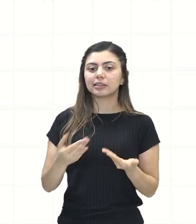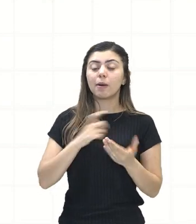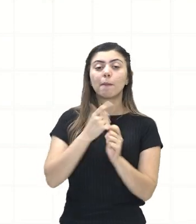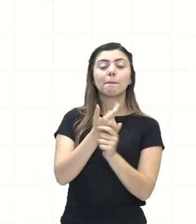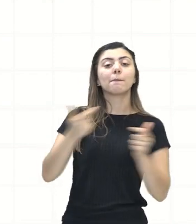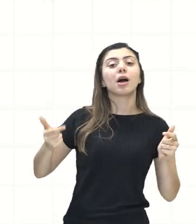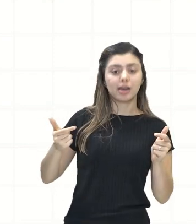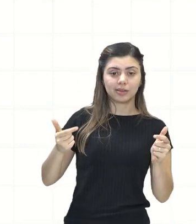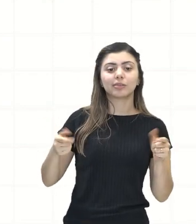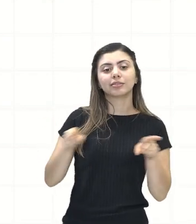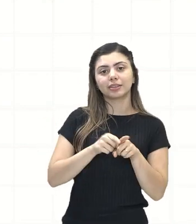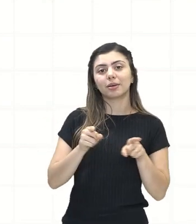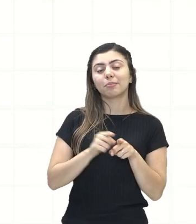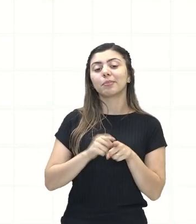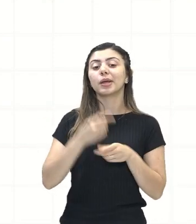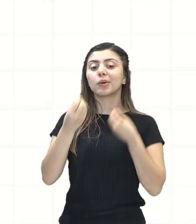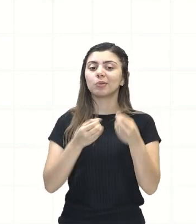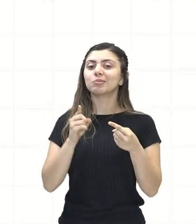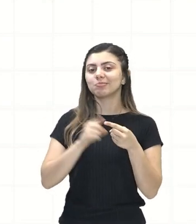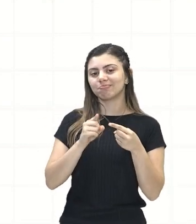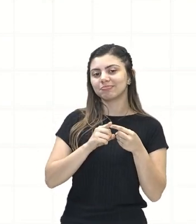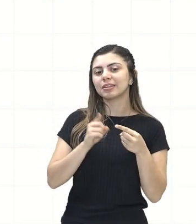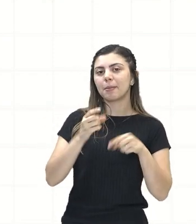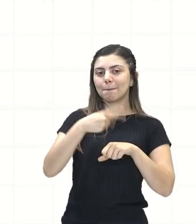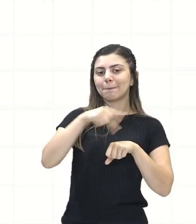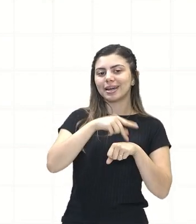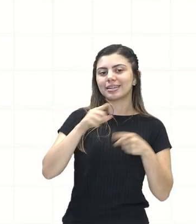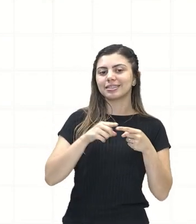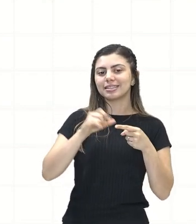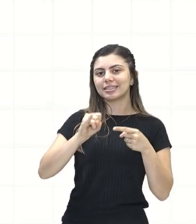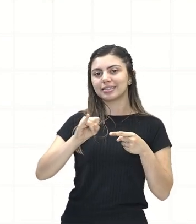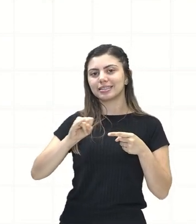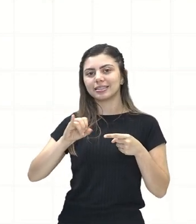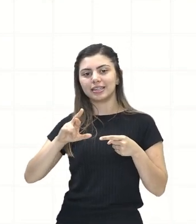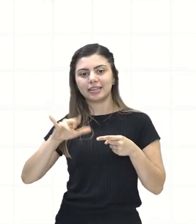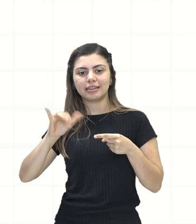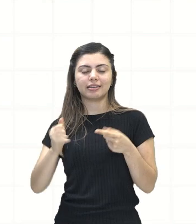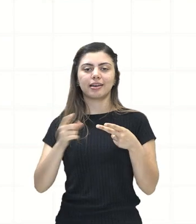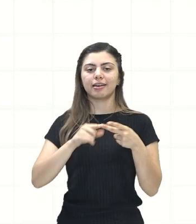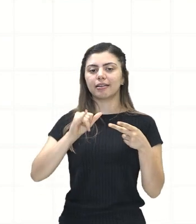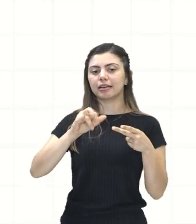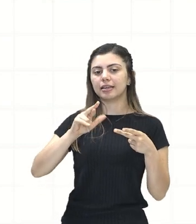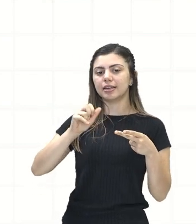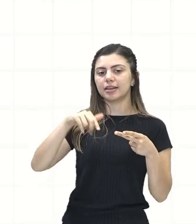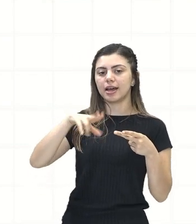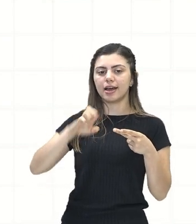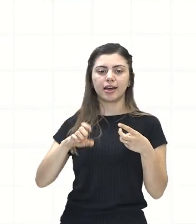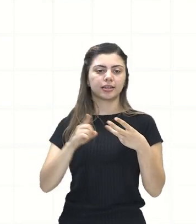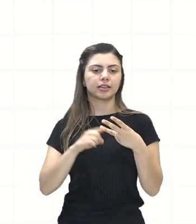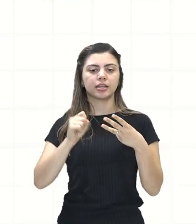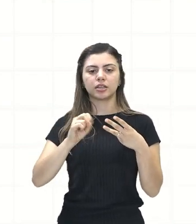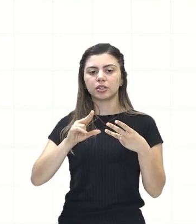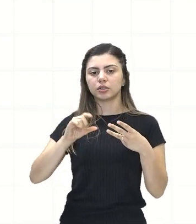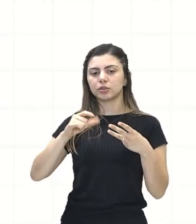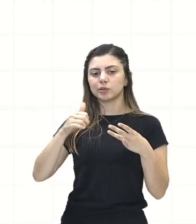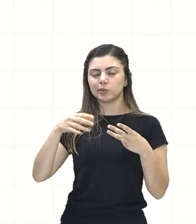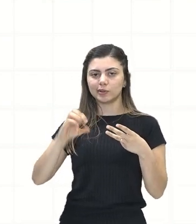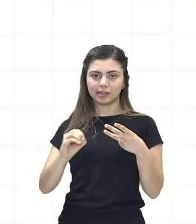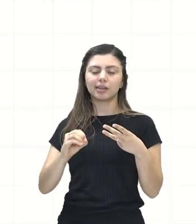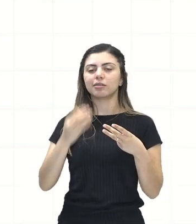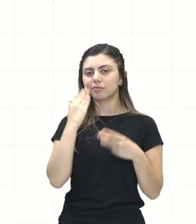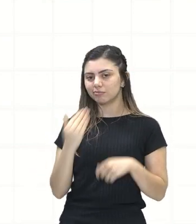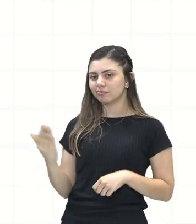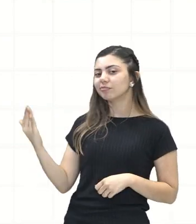pessoas também se concentra na Síria, né? A Síria, o Iraque, o Sudão do Sul, são países onde realmente